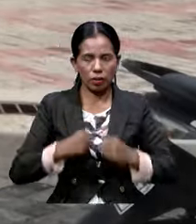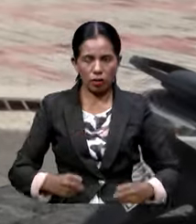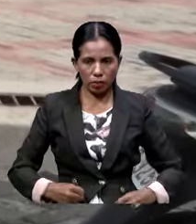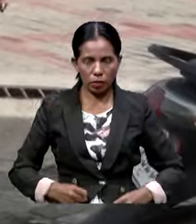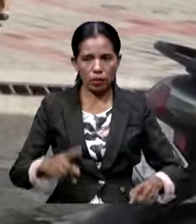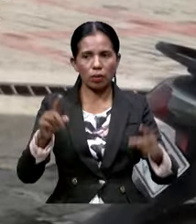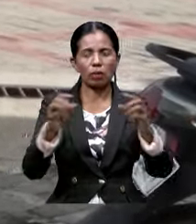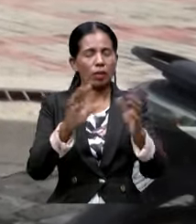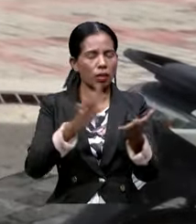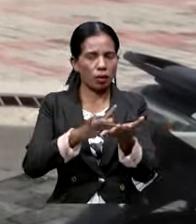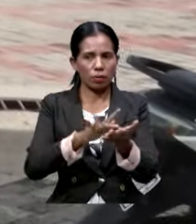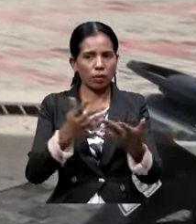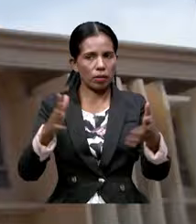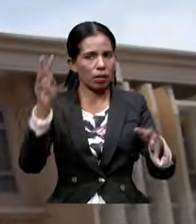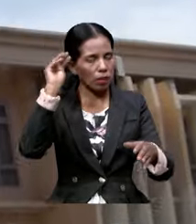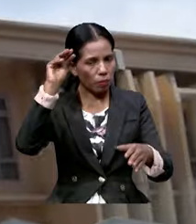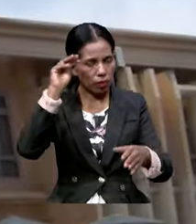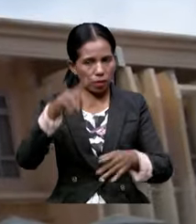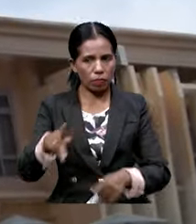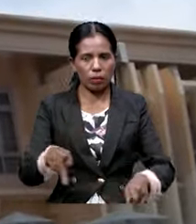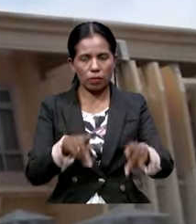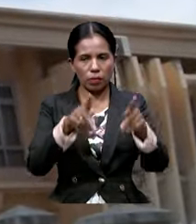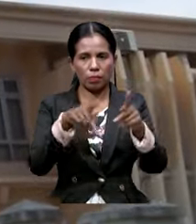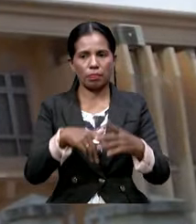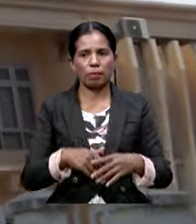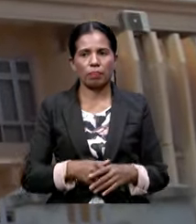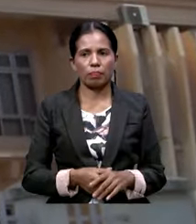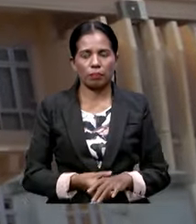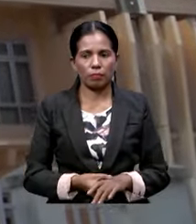ou falta de moro e a Ministério Público. Damião Gonçalves, Tomás Soares, GMN.